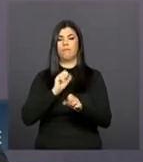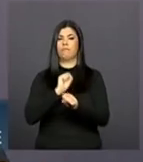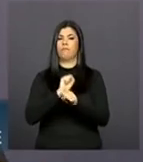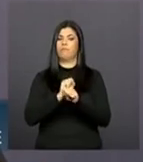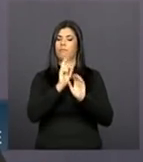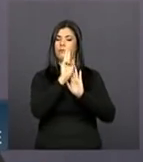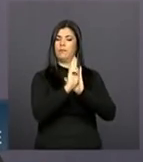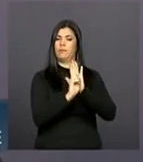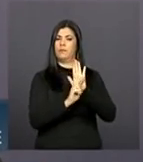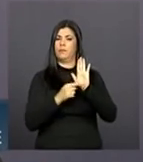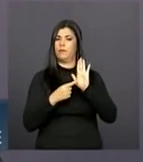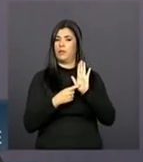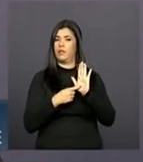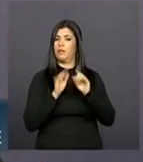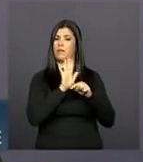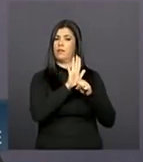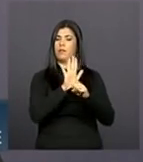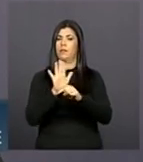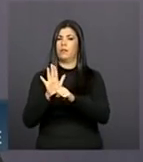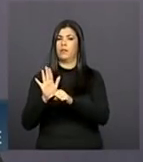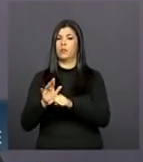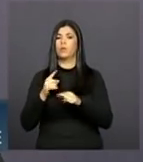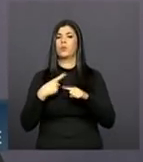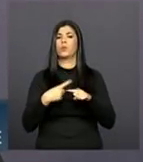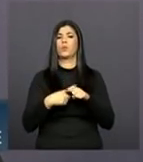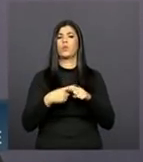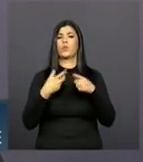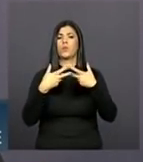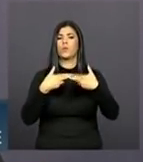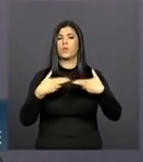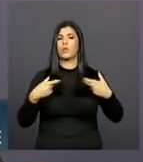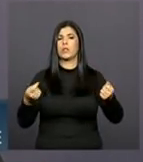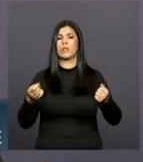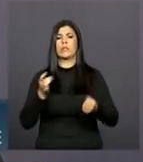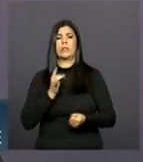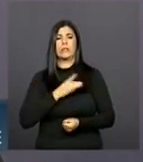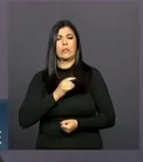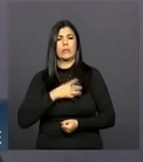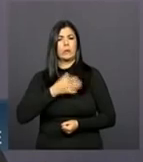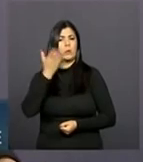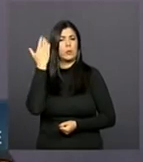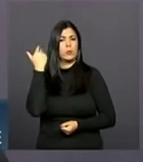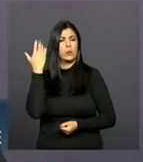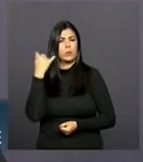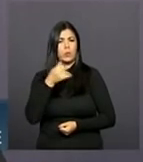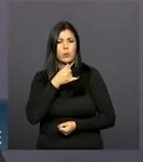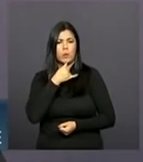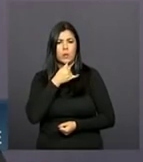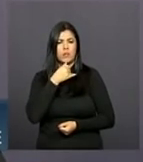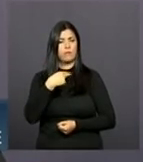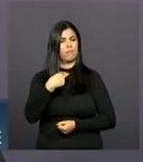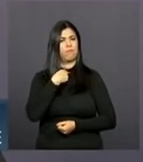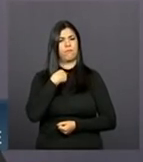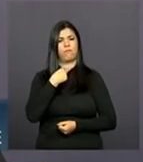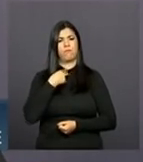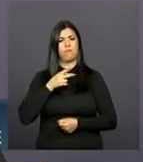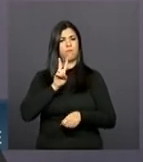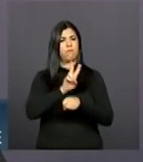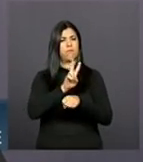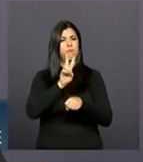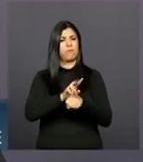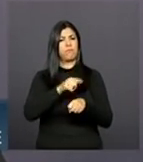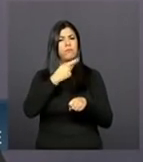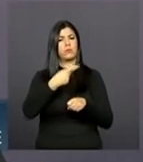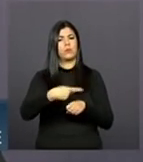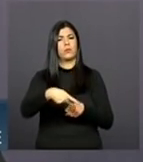relatório contribua para que fantasmas de um passado doloroso e triste não possam mais se proteger nas